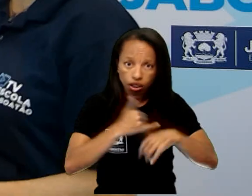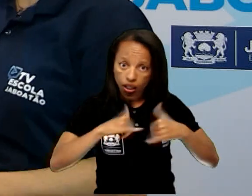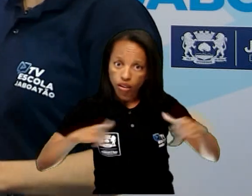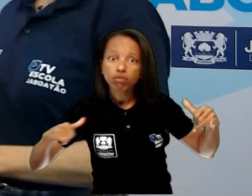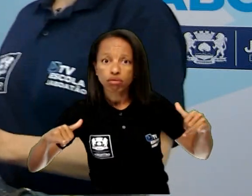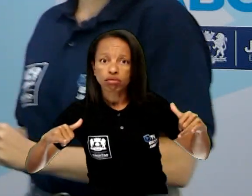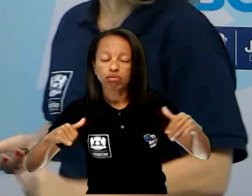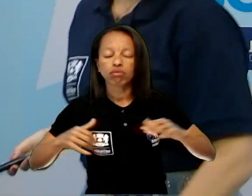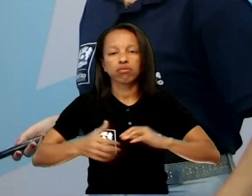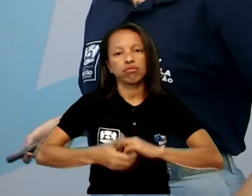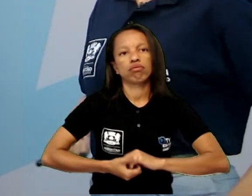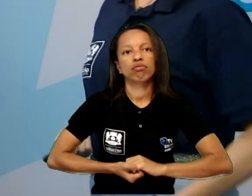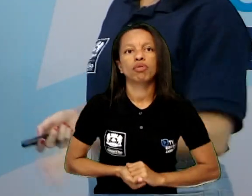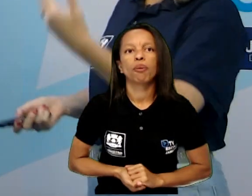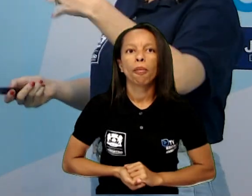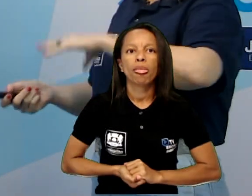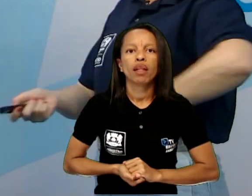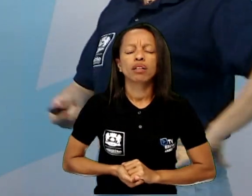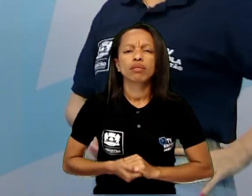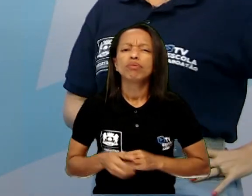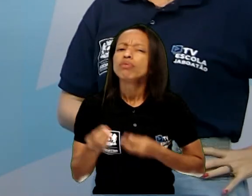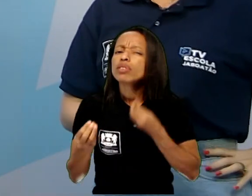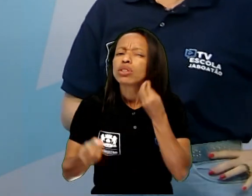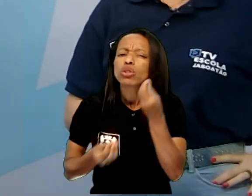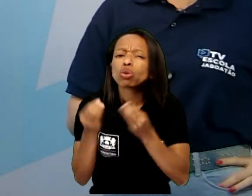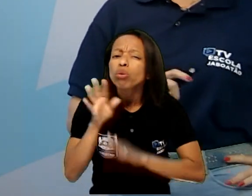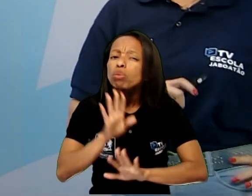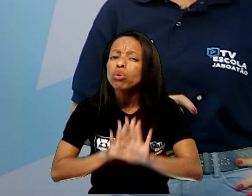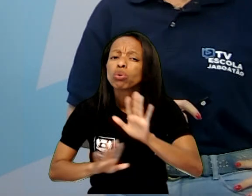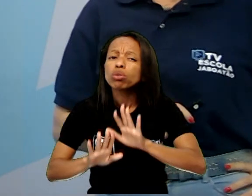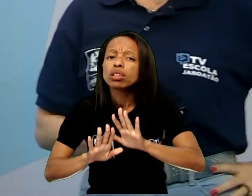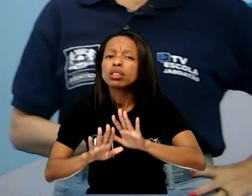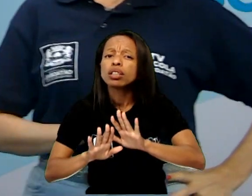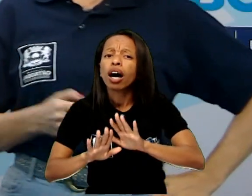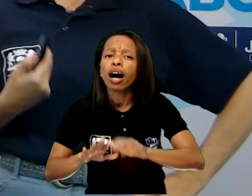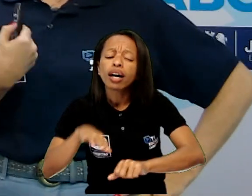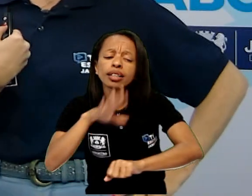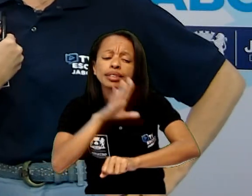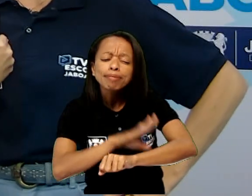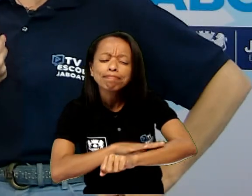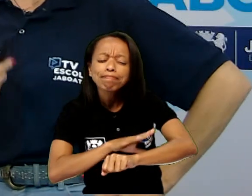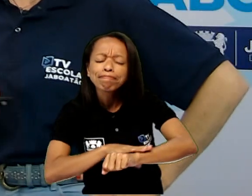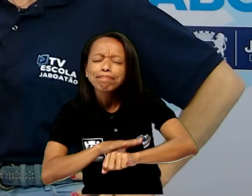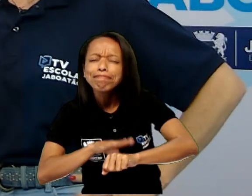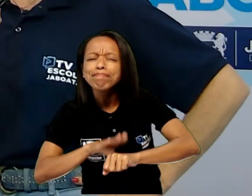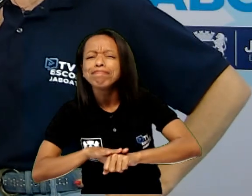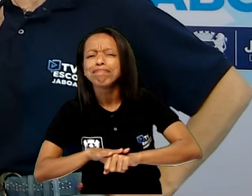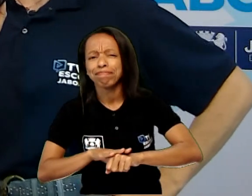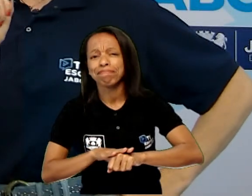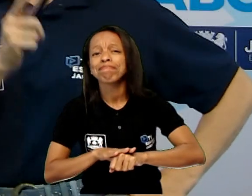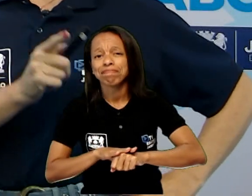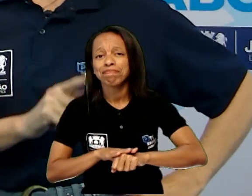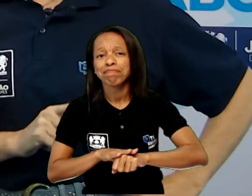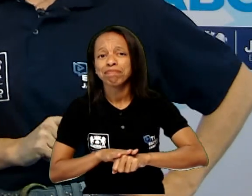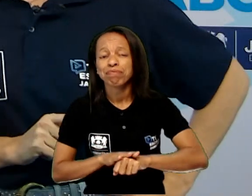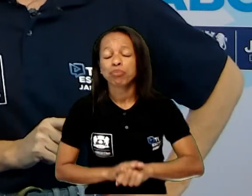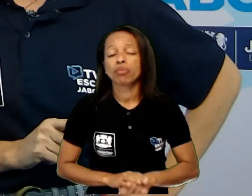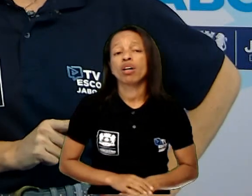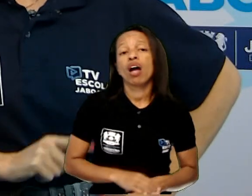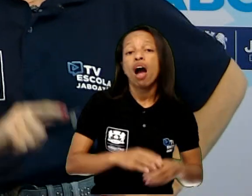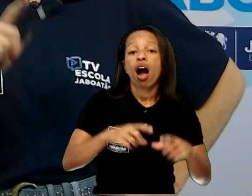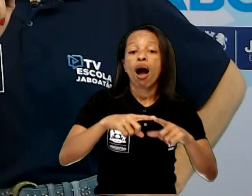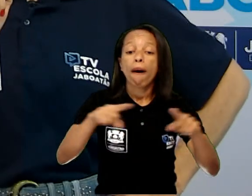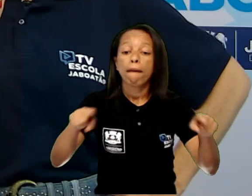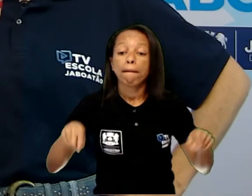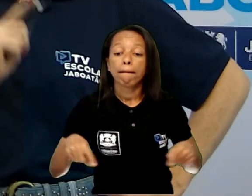elétrica. E como cuidar de queimaduras? Quem aqui já se queimou? Eu já. Com panela de água